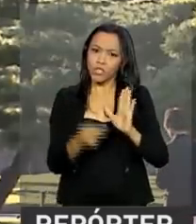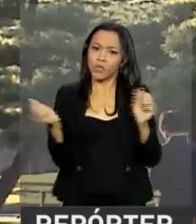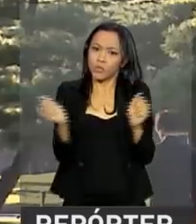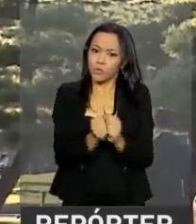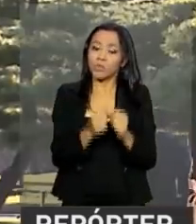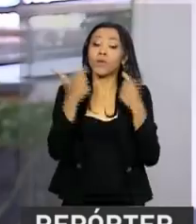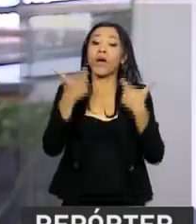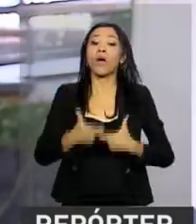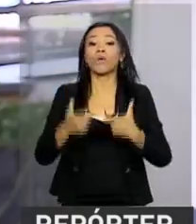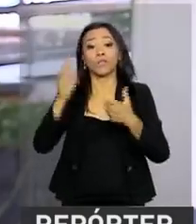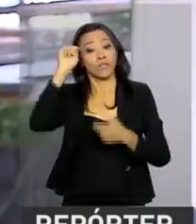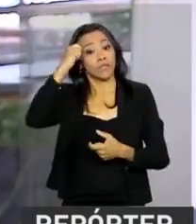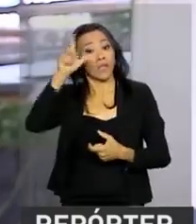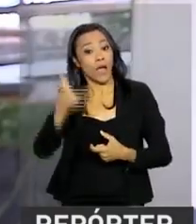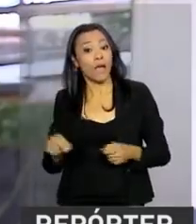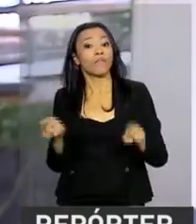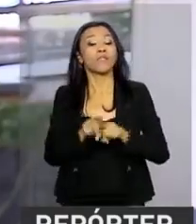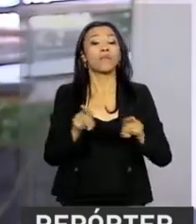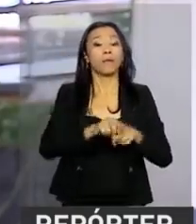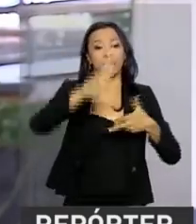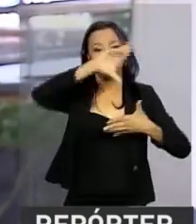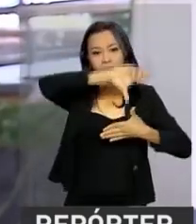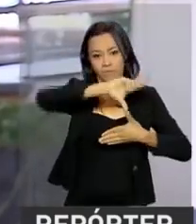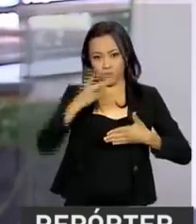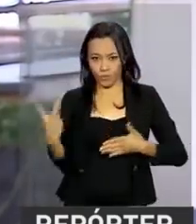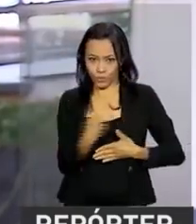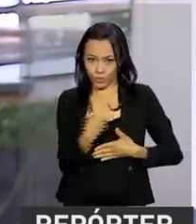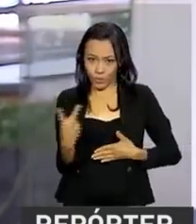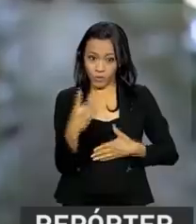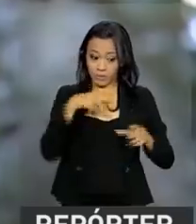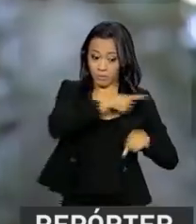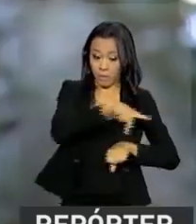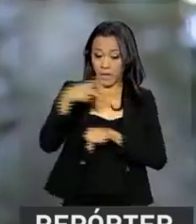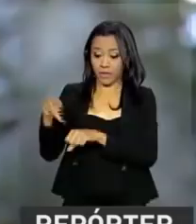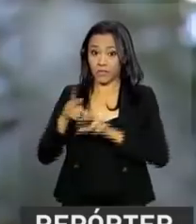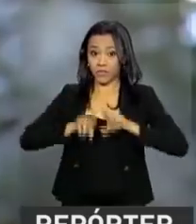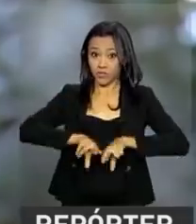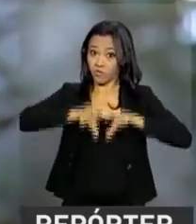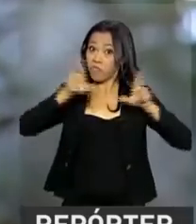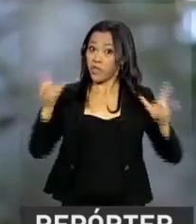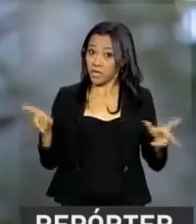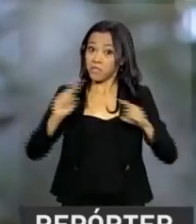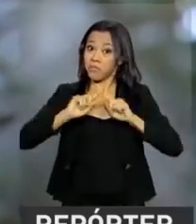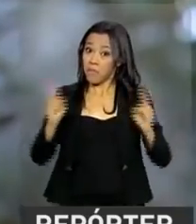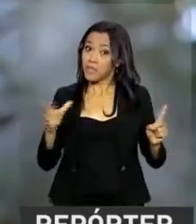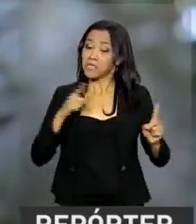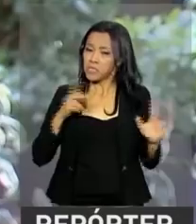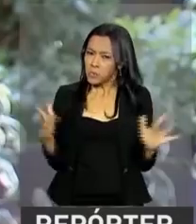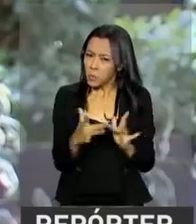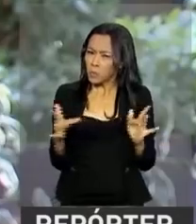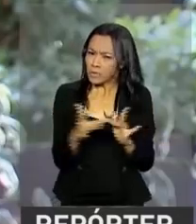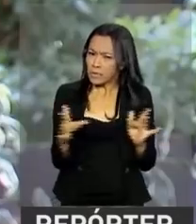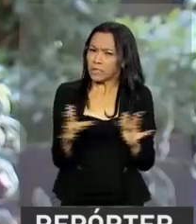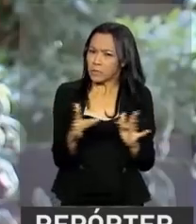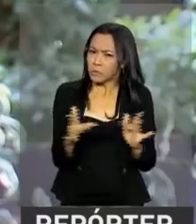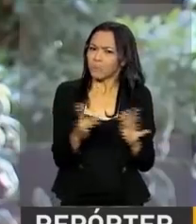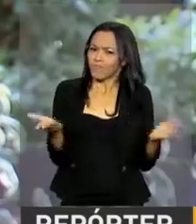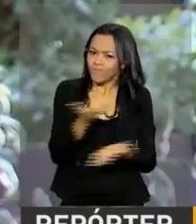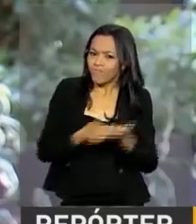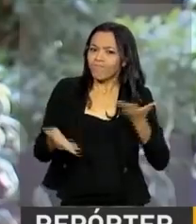América Latina. Para esse professor, são 2 países diferentes que construíram uma conexão forte. Me